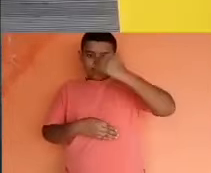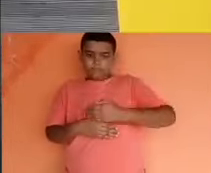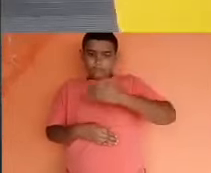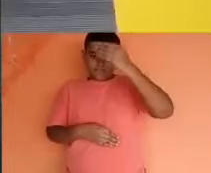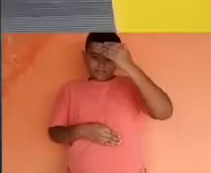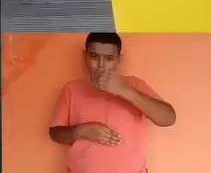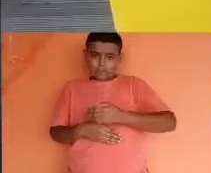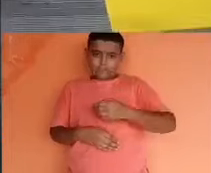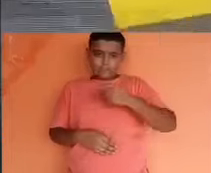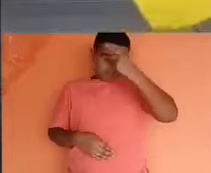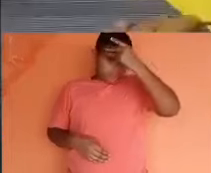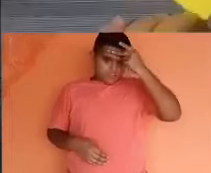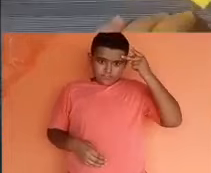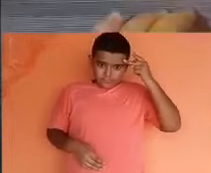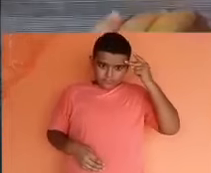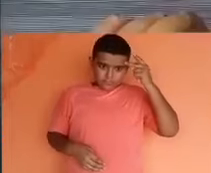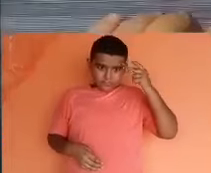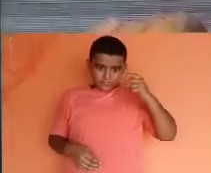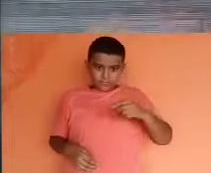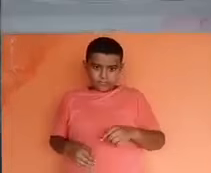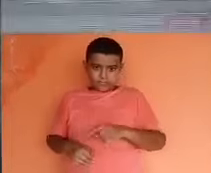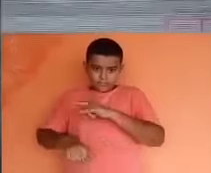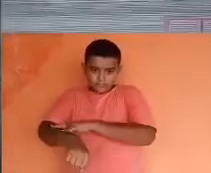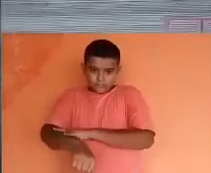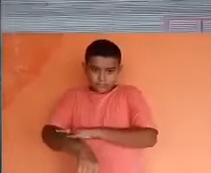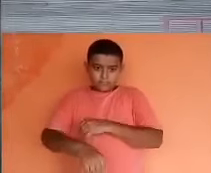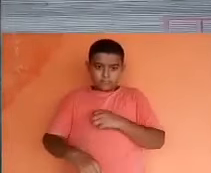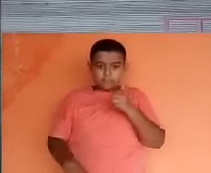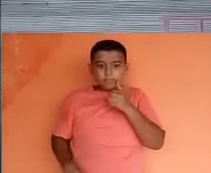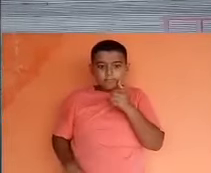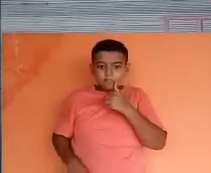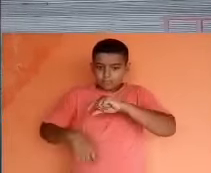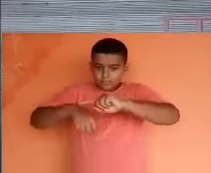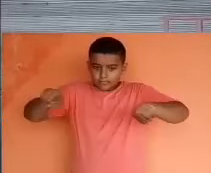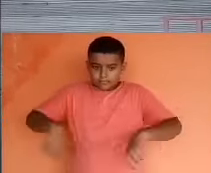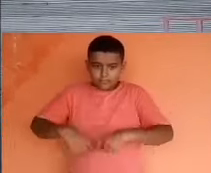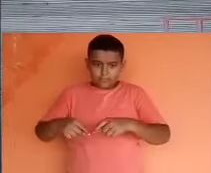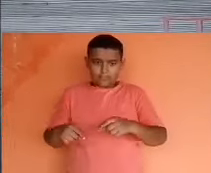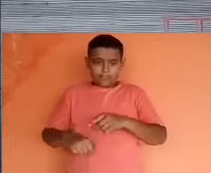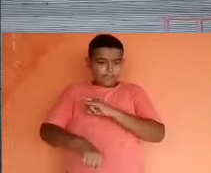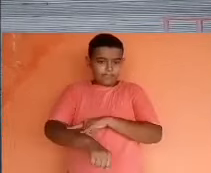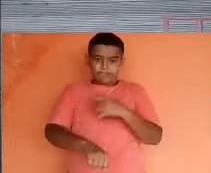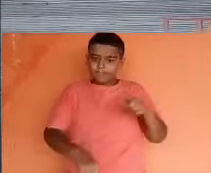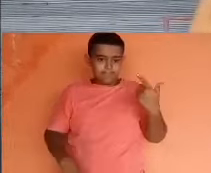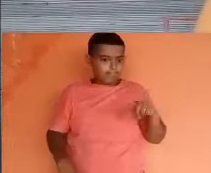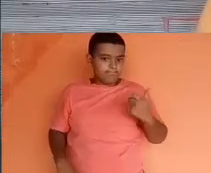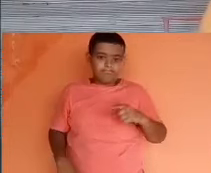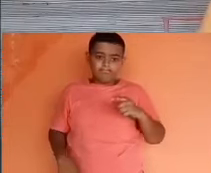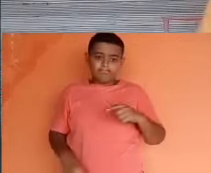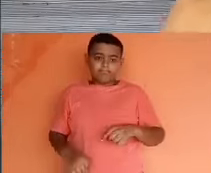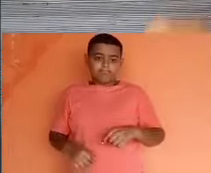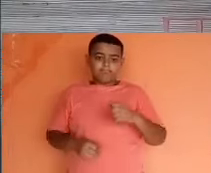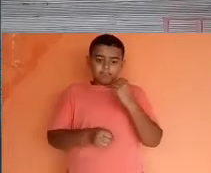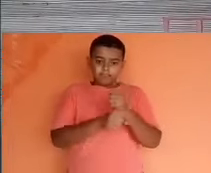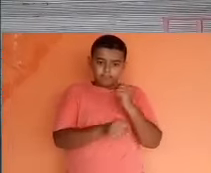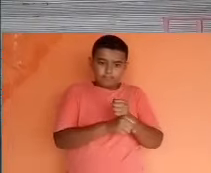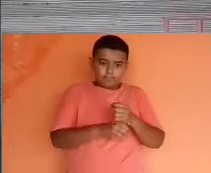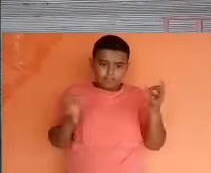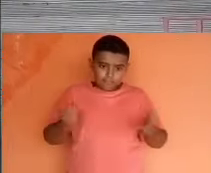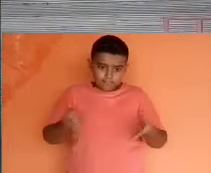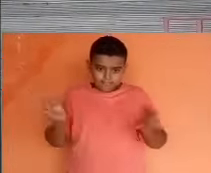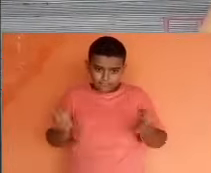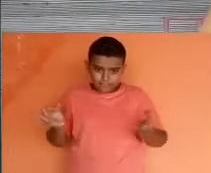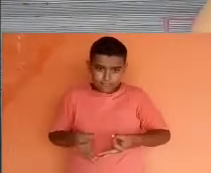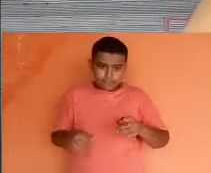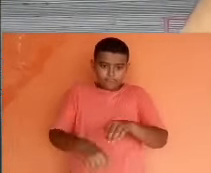na rede, porque na casa não tinha parede. Ninguém podia